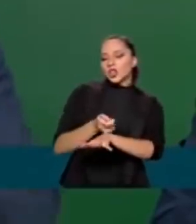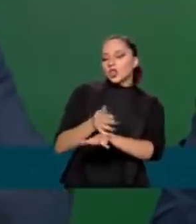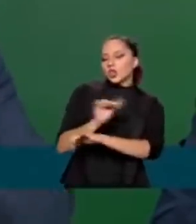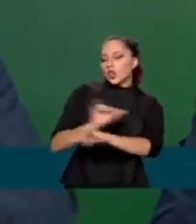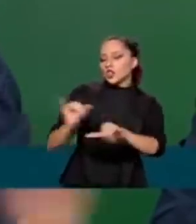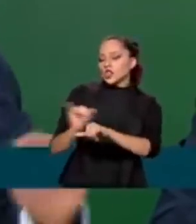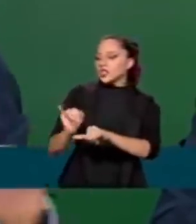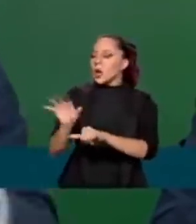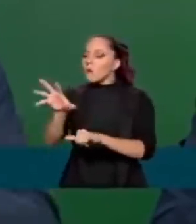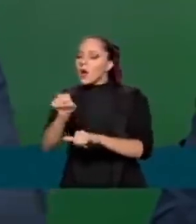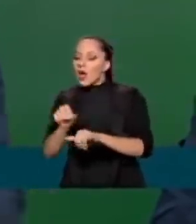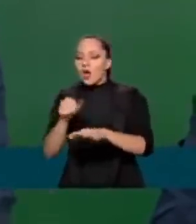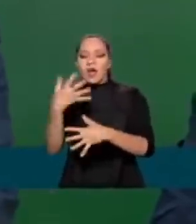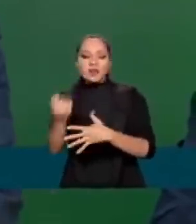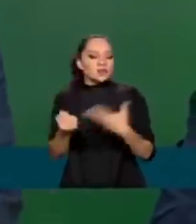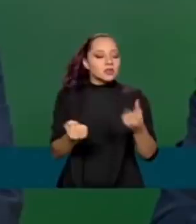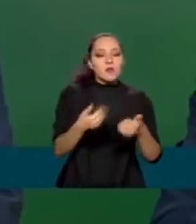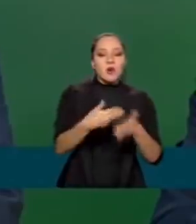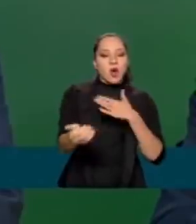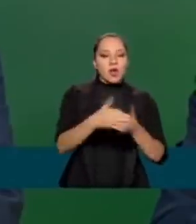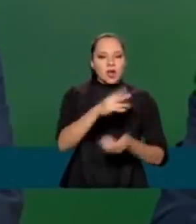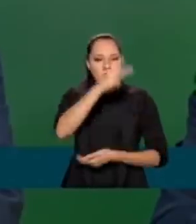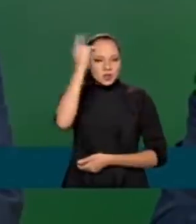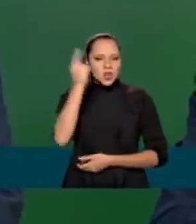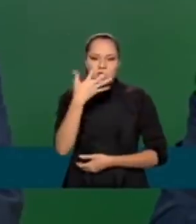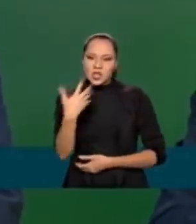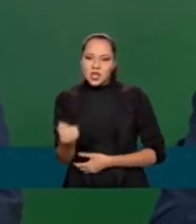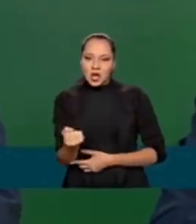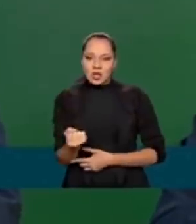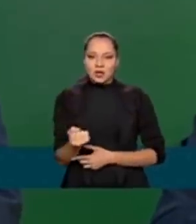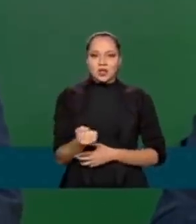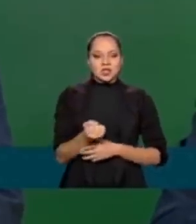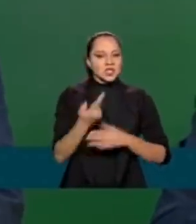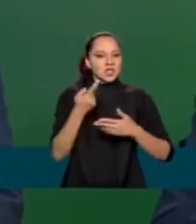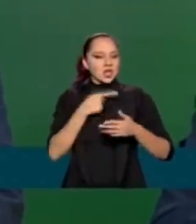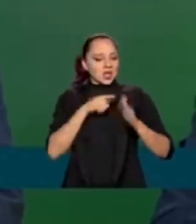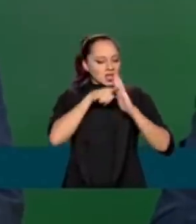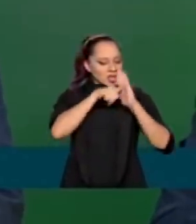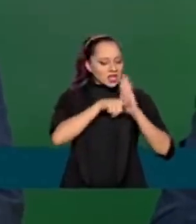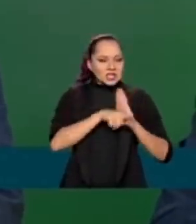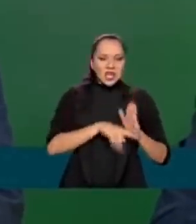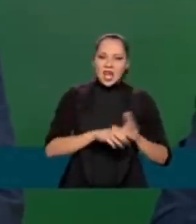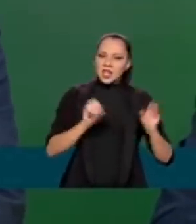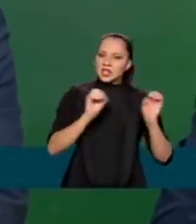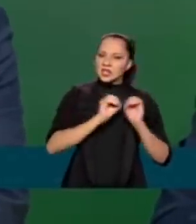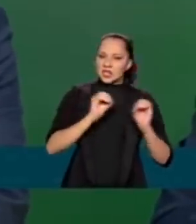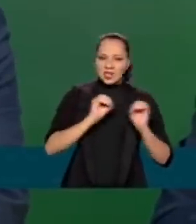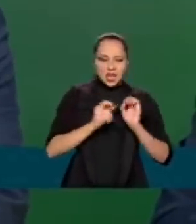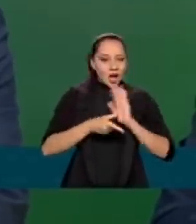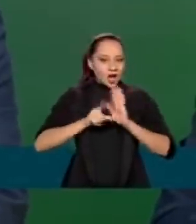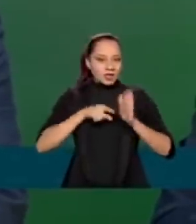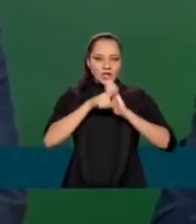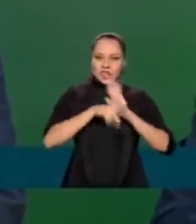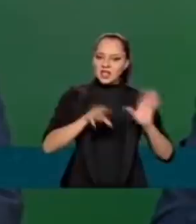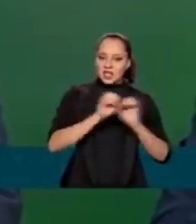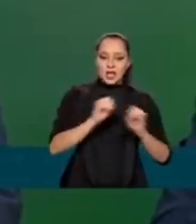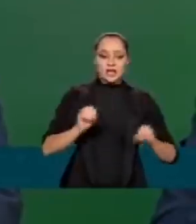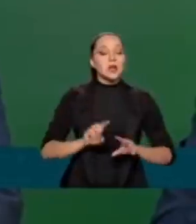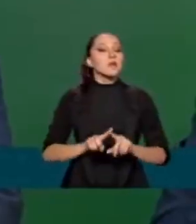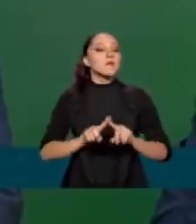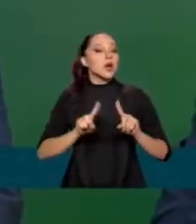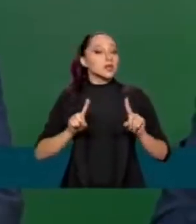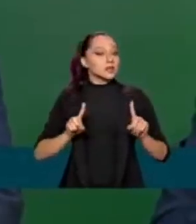por qualquer pessoa, sem nenhum filtro, sem nenhuma análise, desde